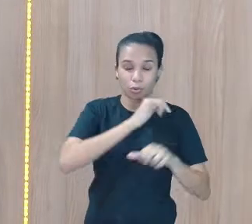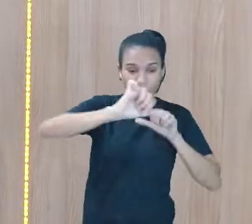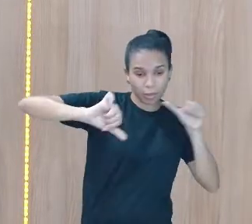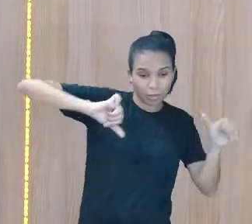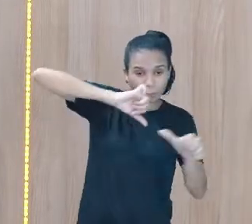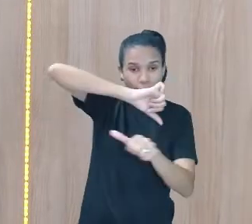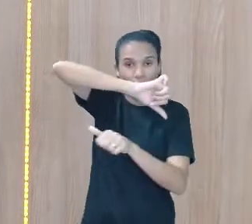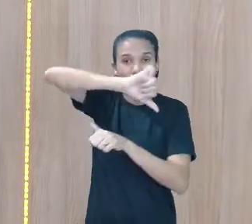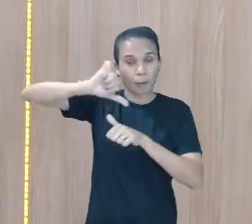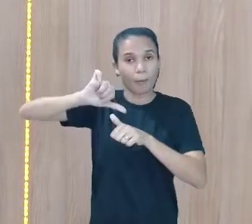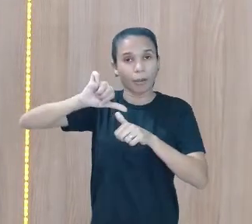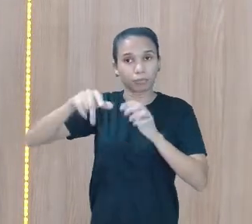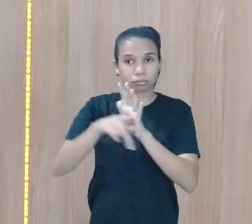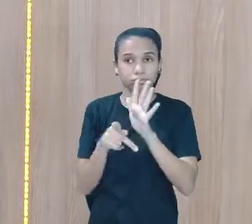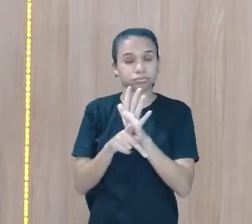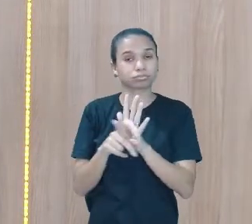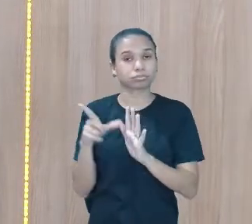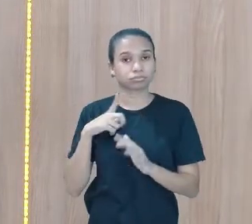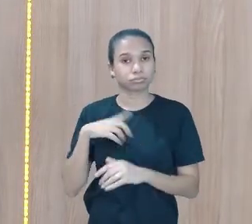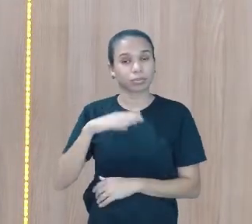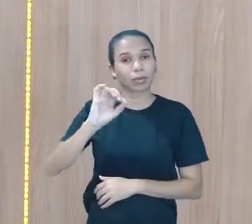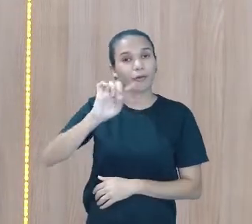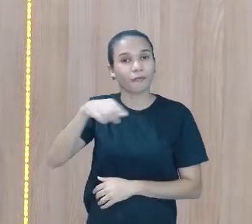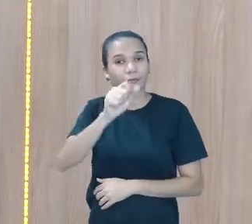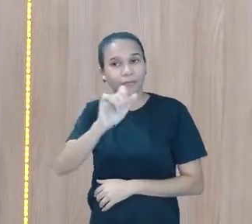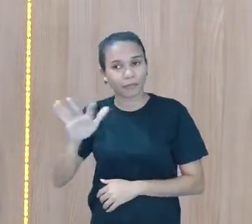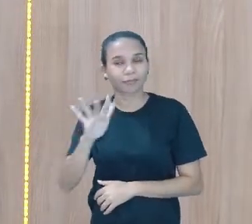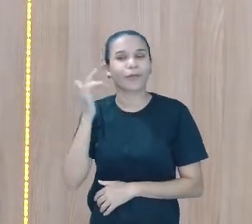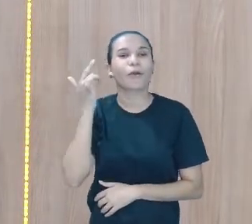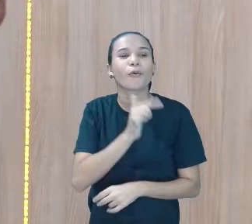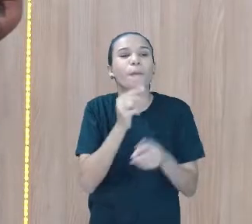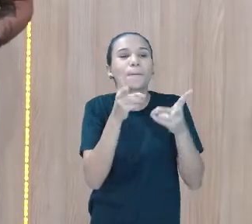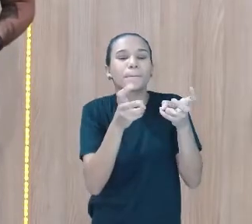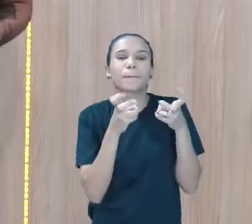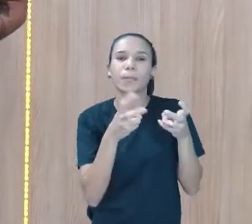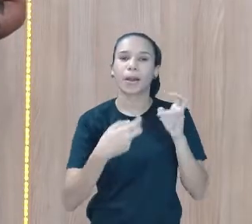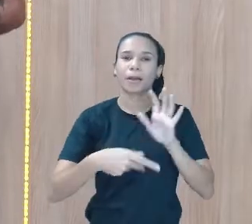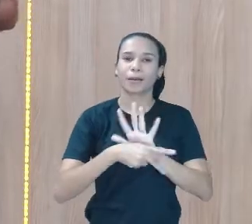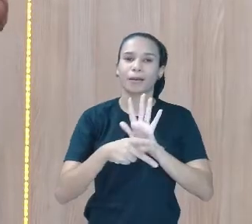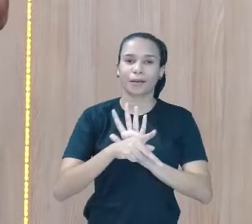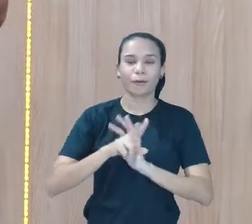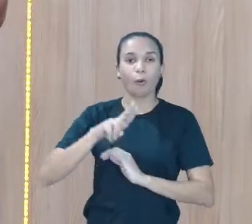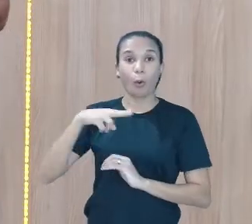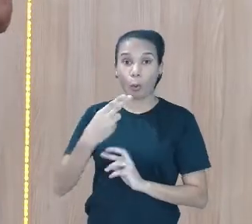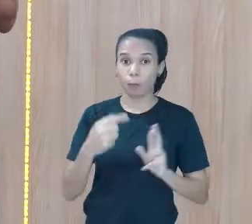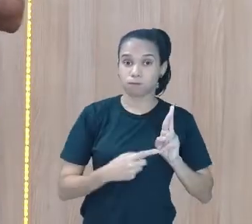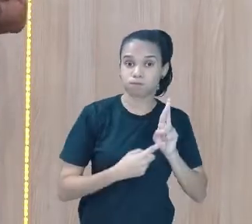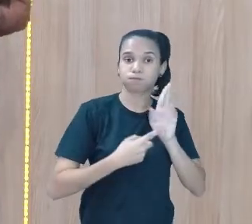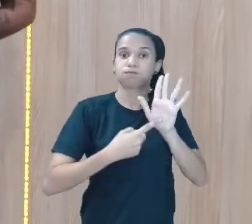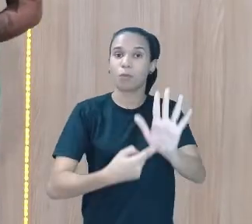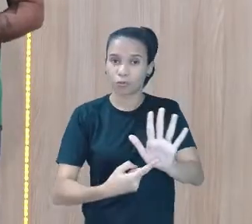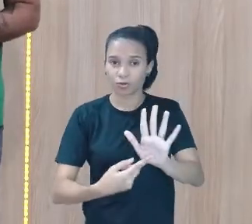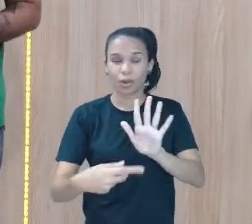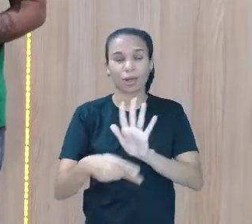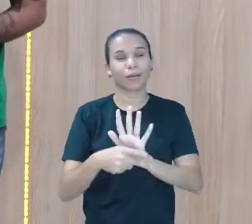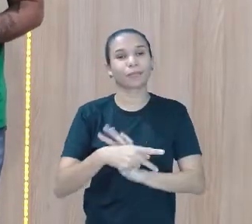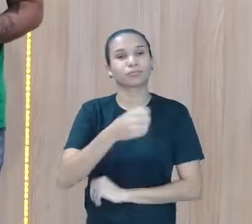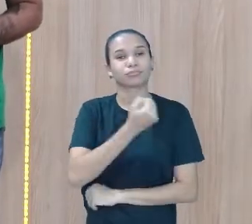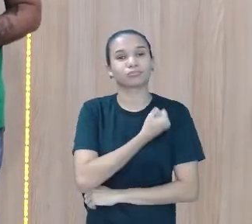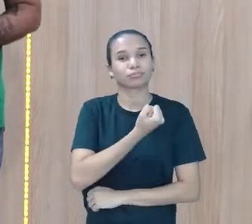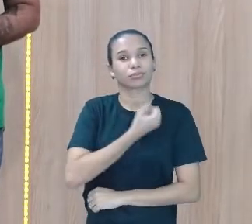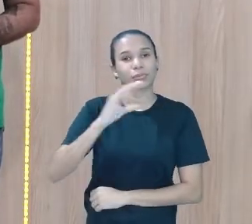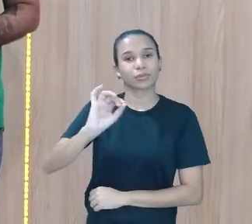fração decimal e essa fração decimal a gente consegue identificar ou representar como um